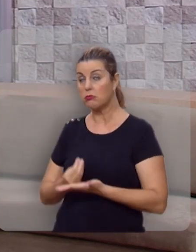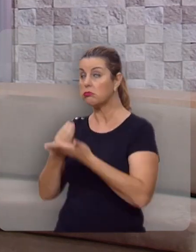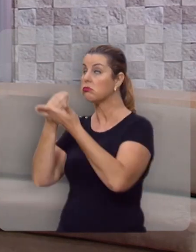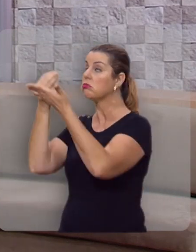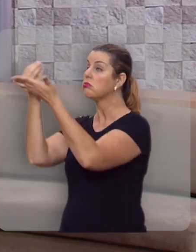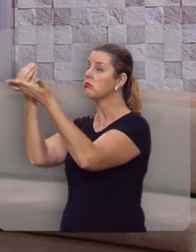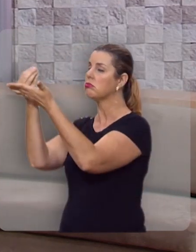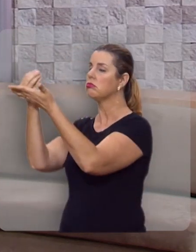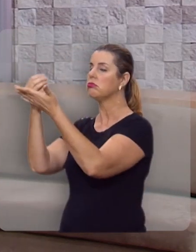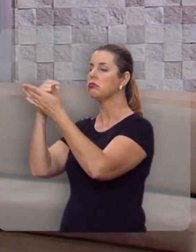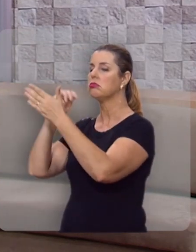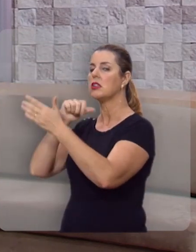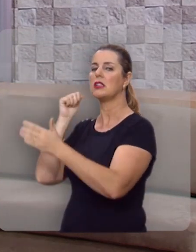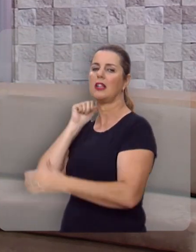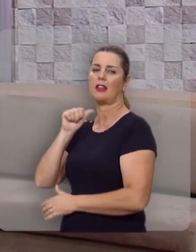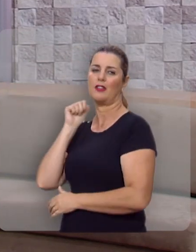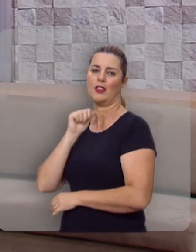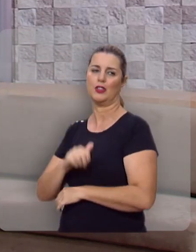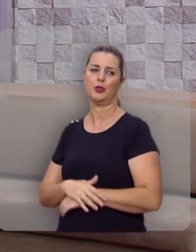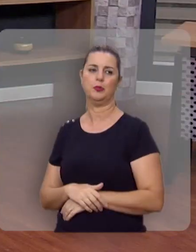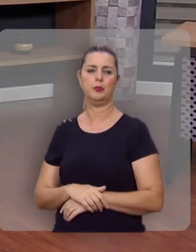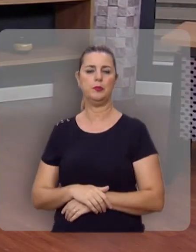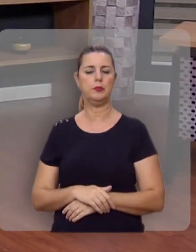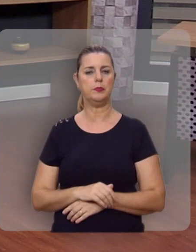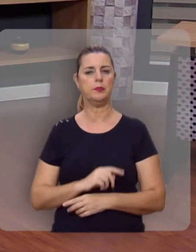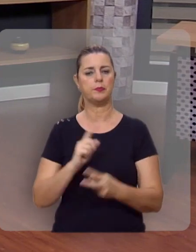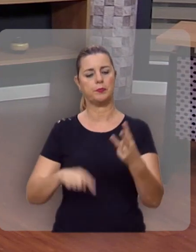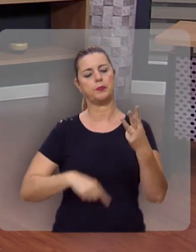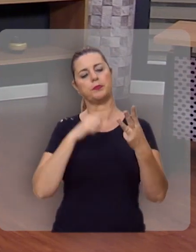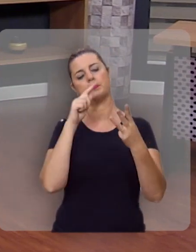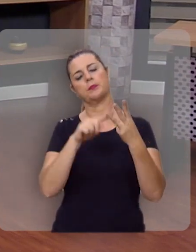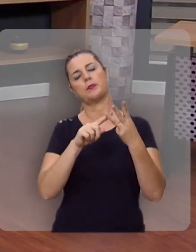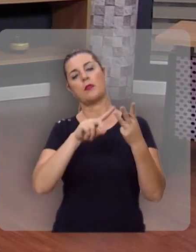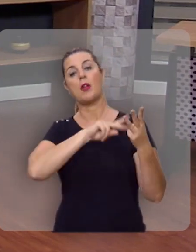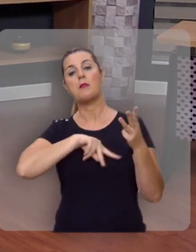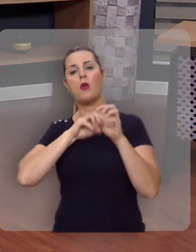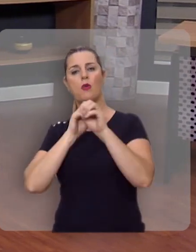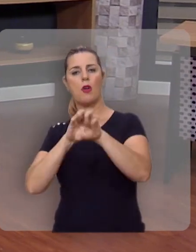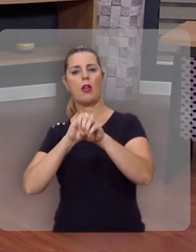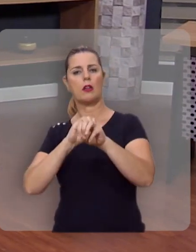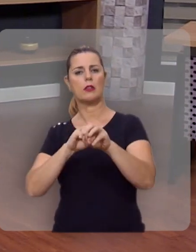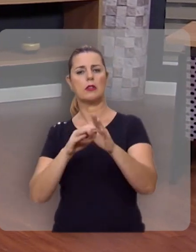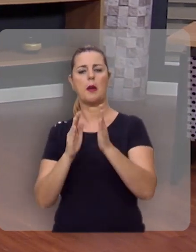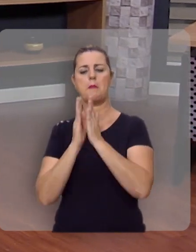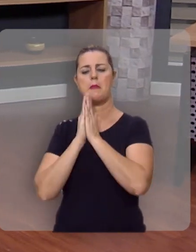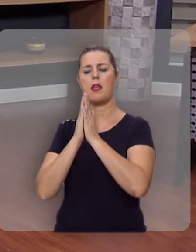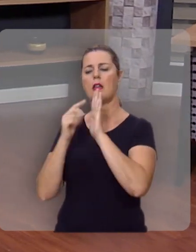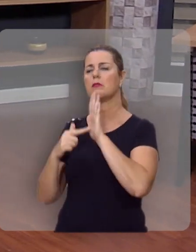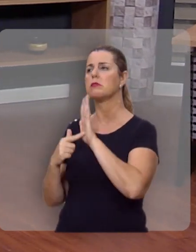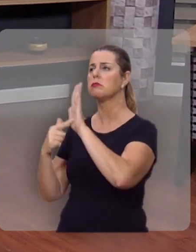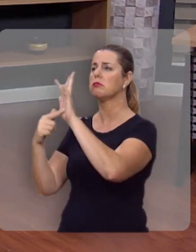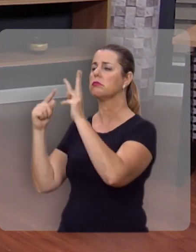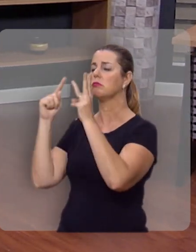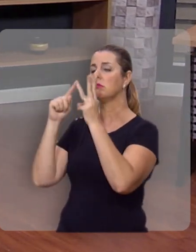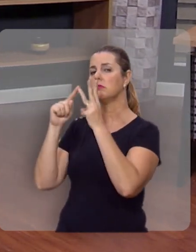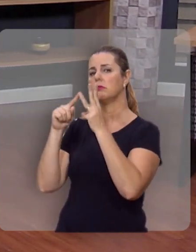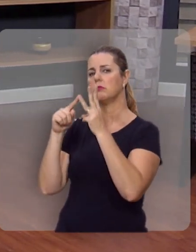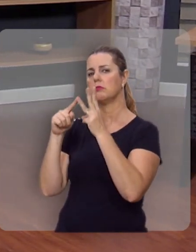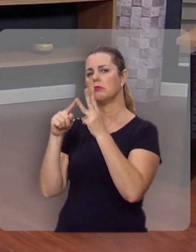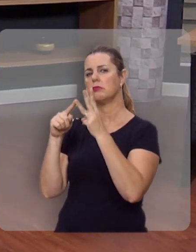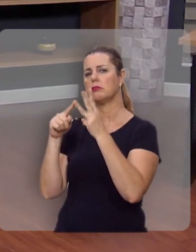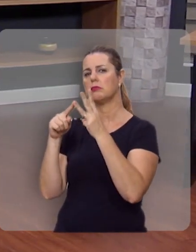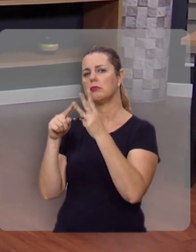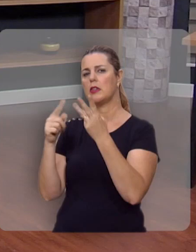se apresenta como sacrifício. Terceira coisa que Paulo nos ensina, não só é petição e apresentação, mas é